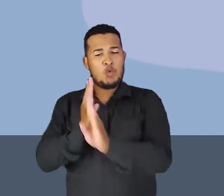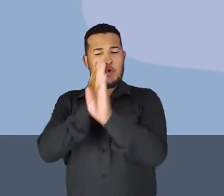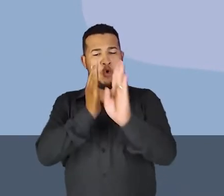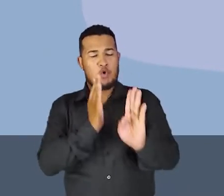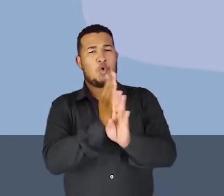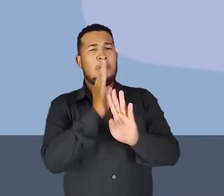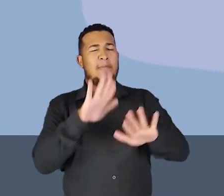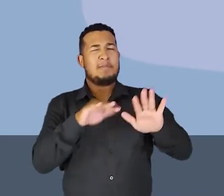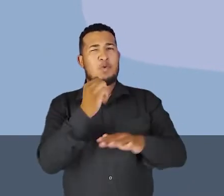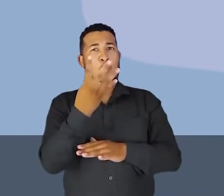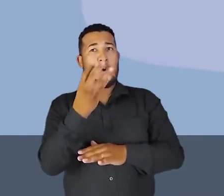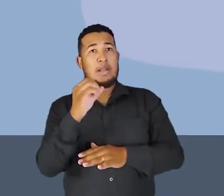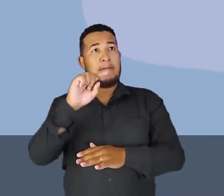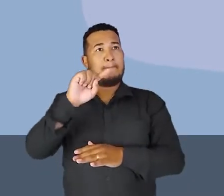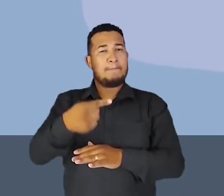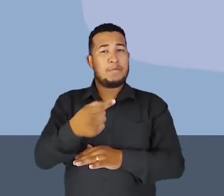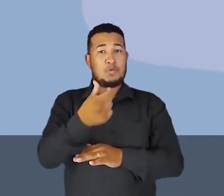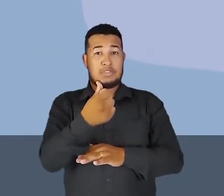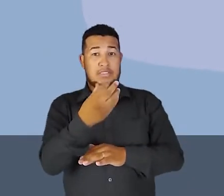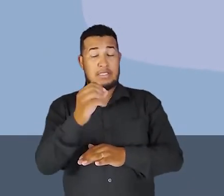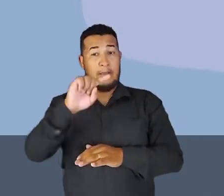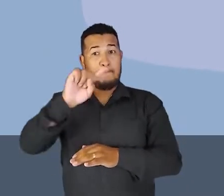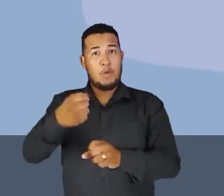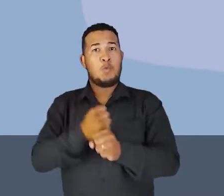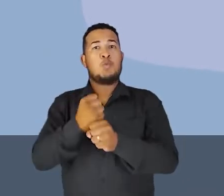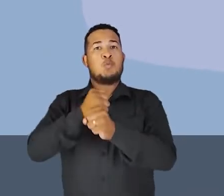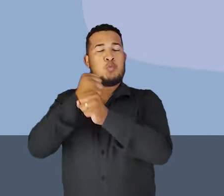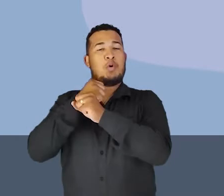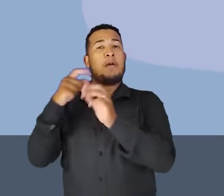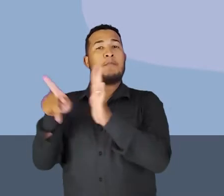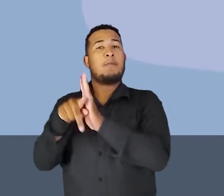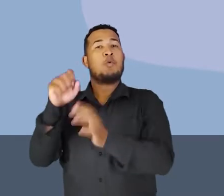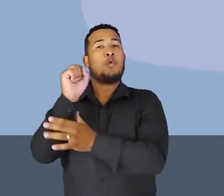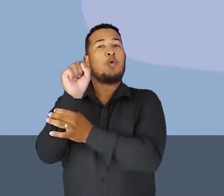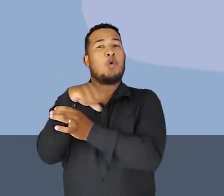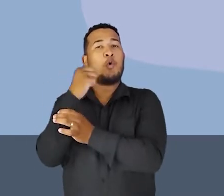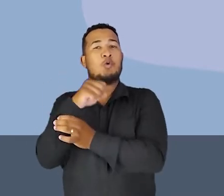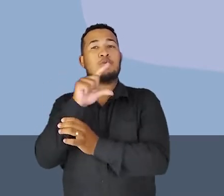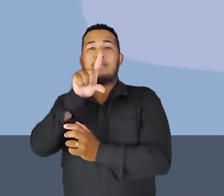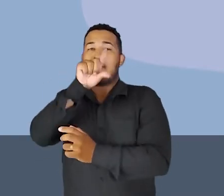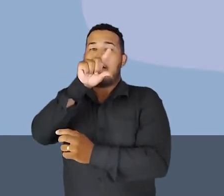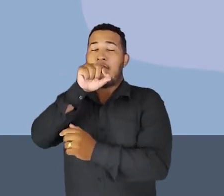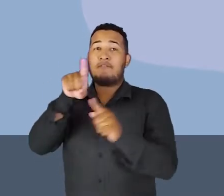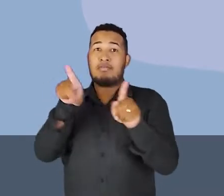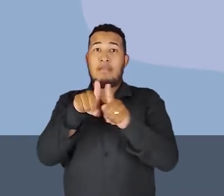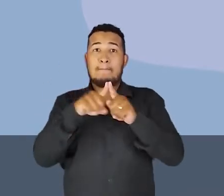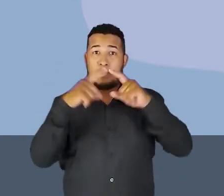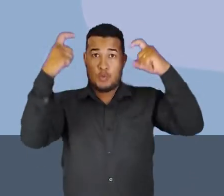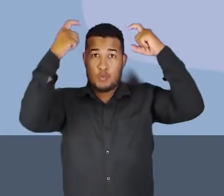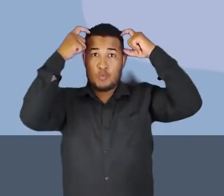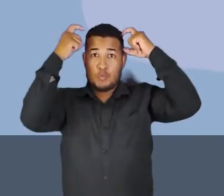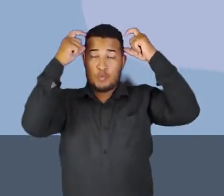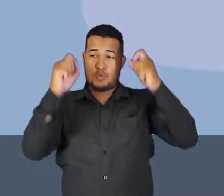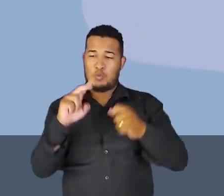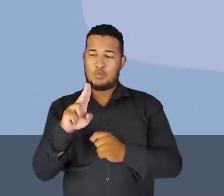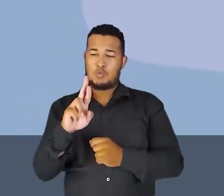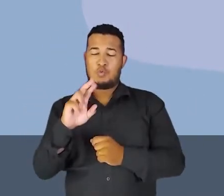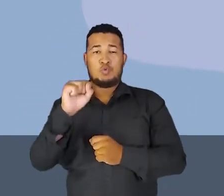de 40 mil a 60 mil anos com ossos de urso e de aves, né, também